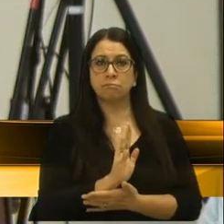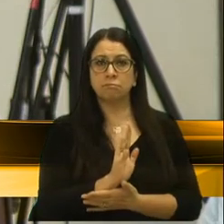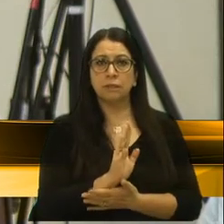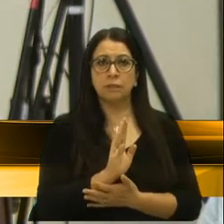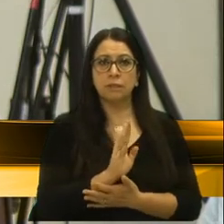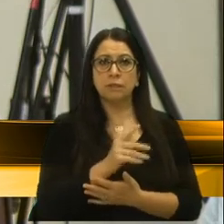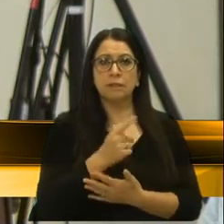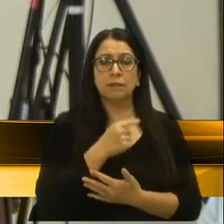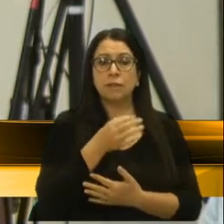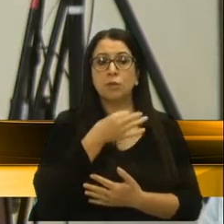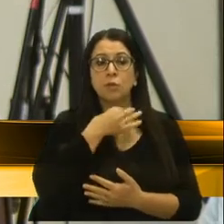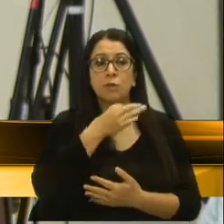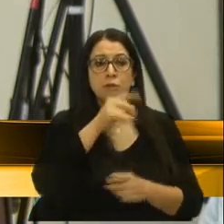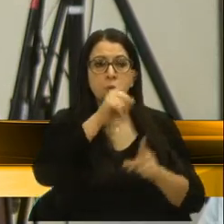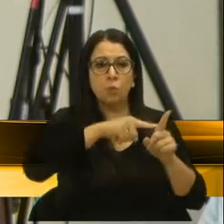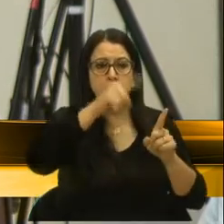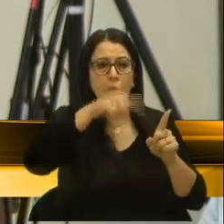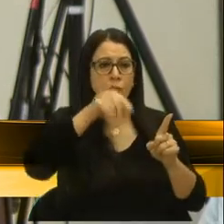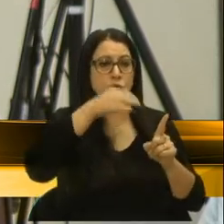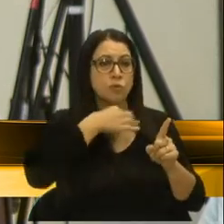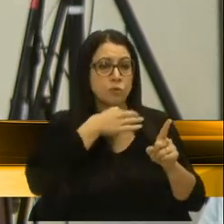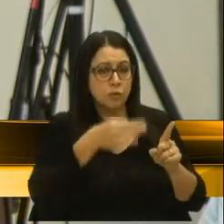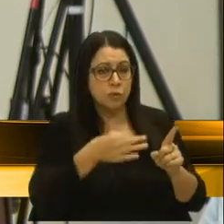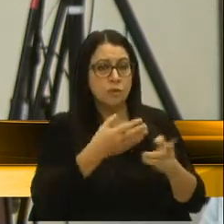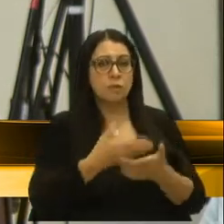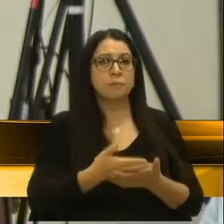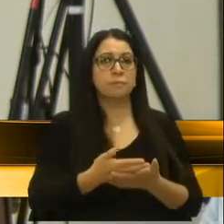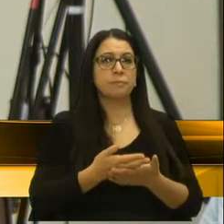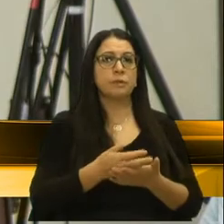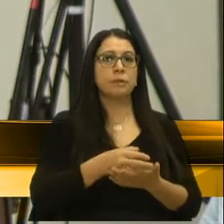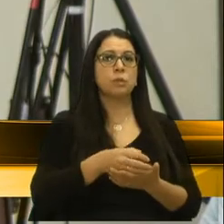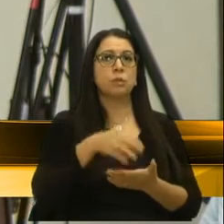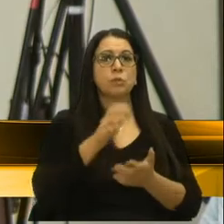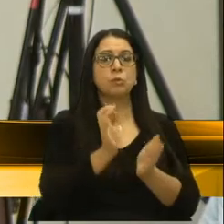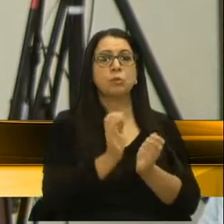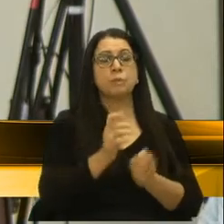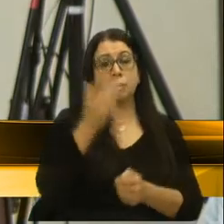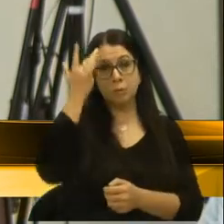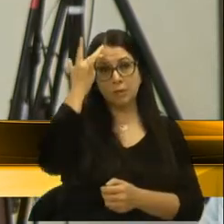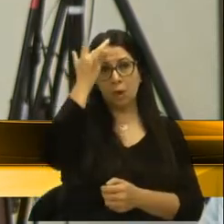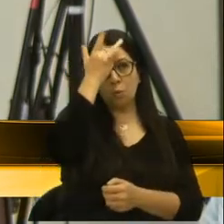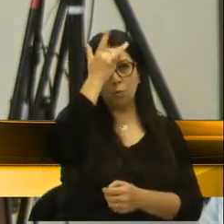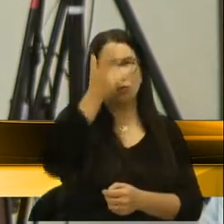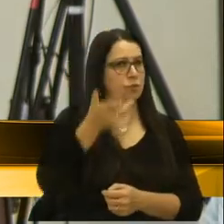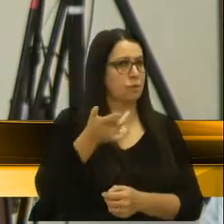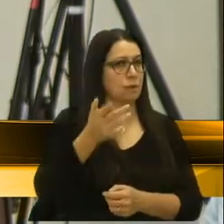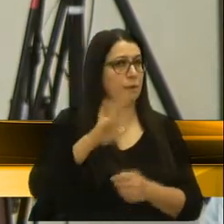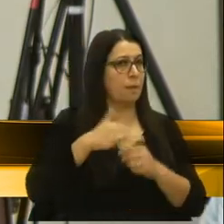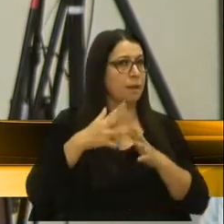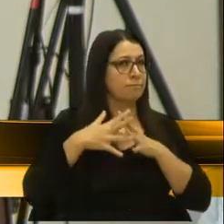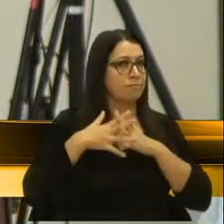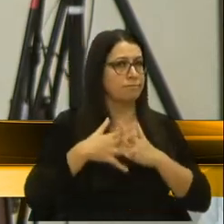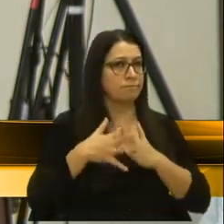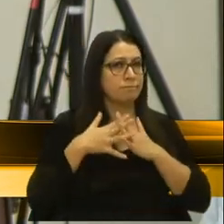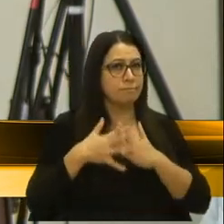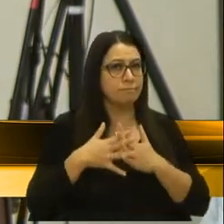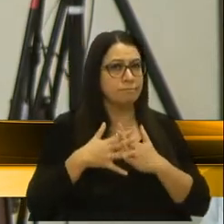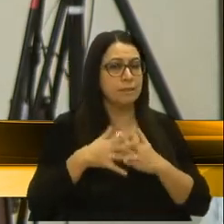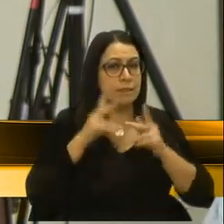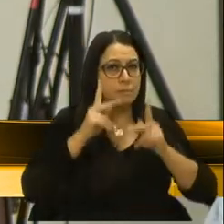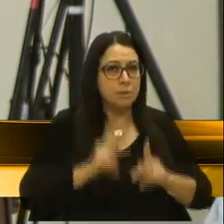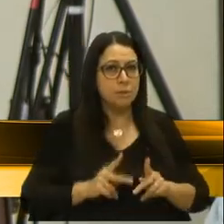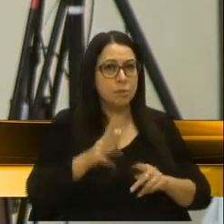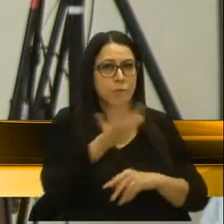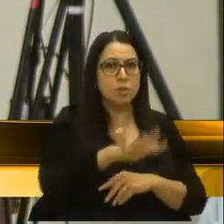IDEB horrível, onde a gente tem uma saúde mental cada vez mais comprometida das pessoas de uma